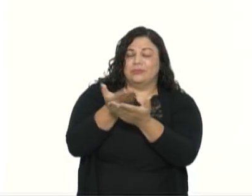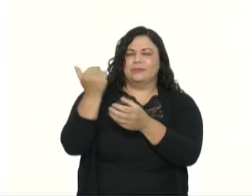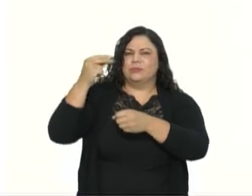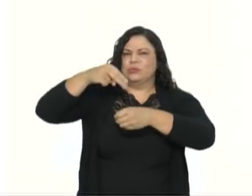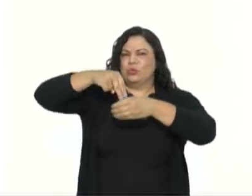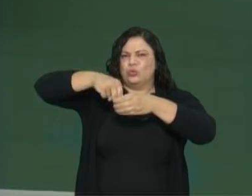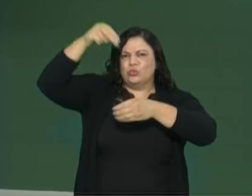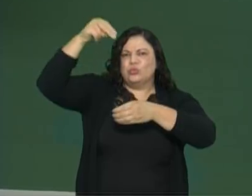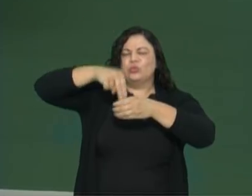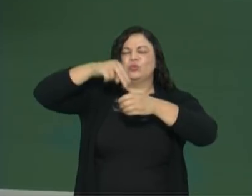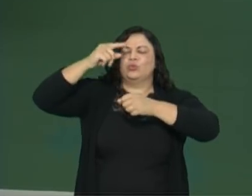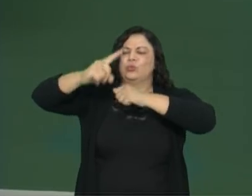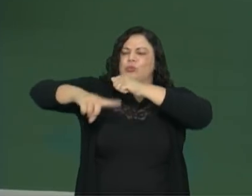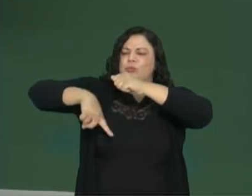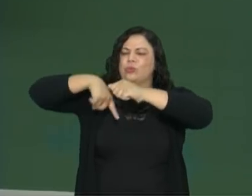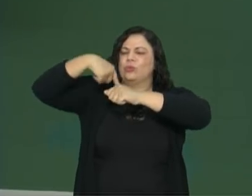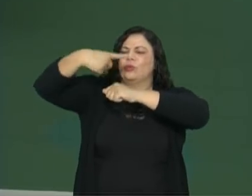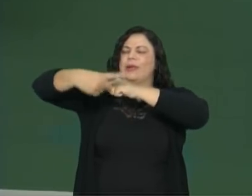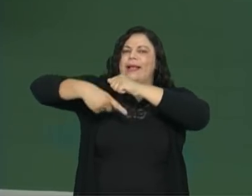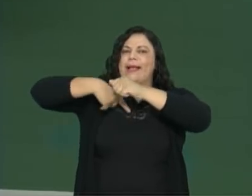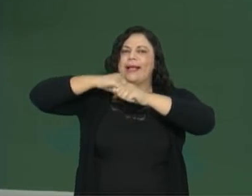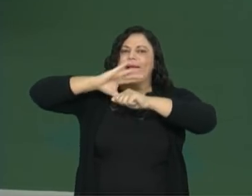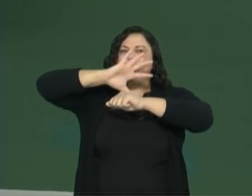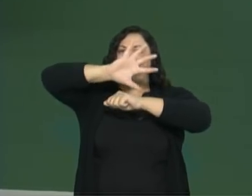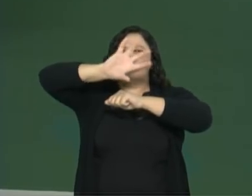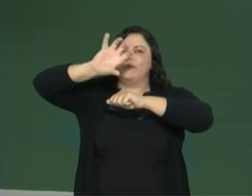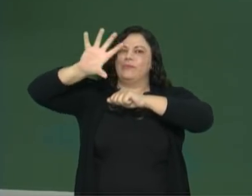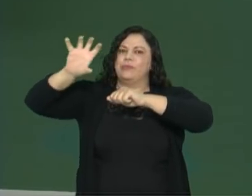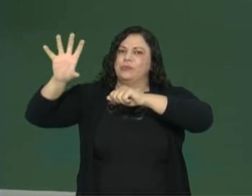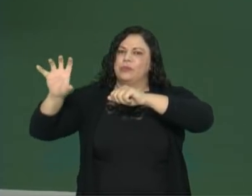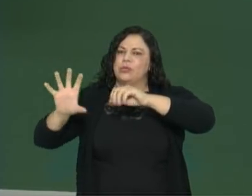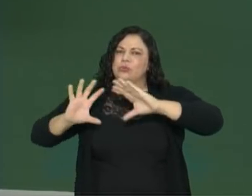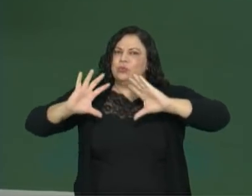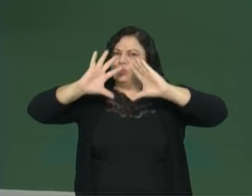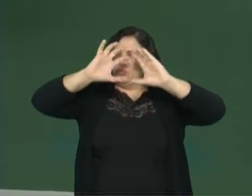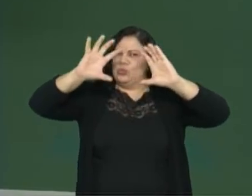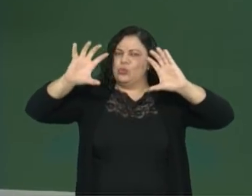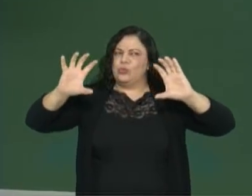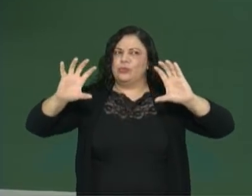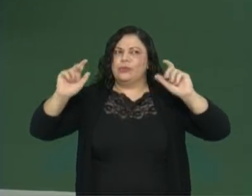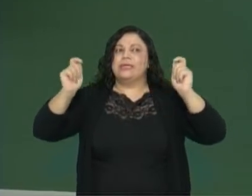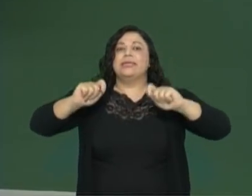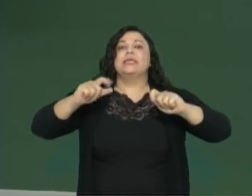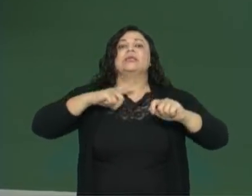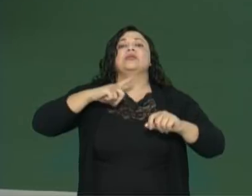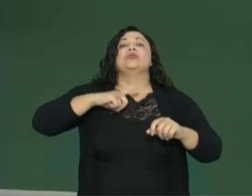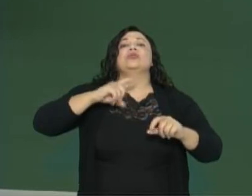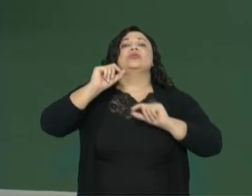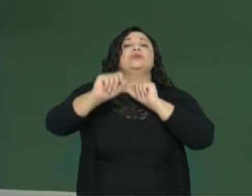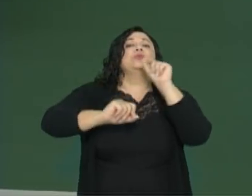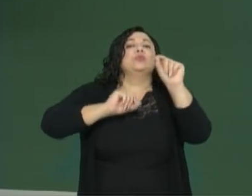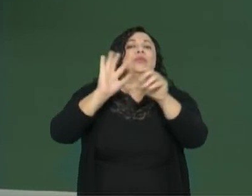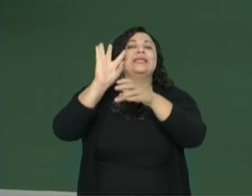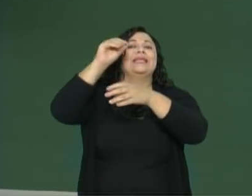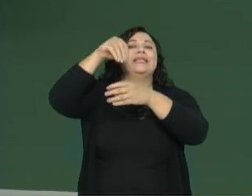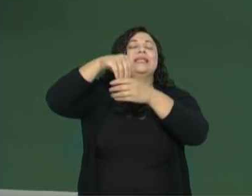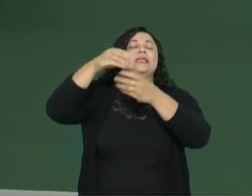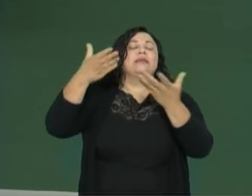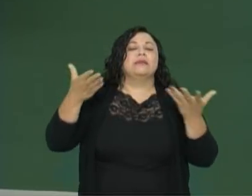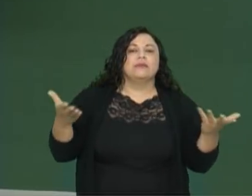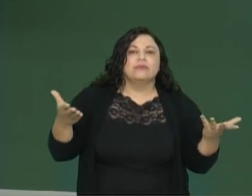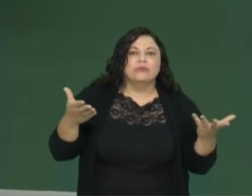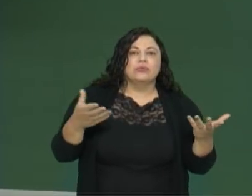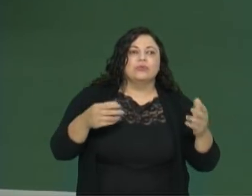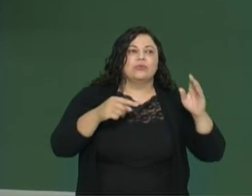átomos e em volta deles tinha uma nuvem que é ocupada por qual das opções? Você vai